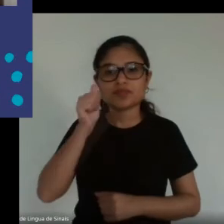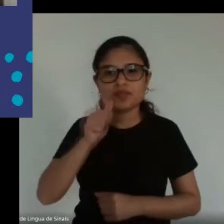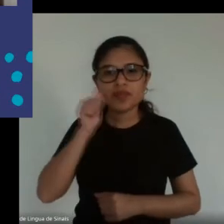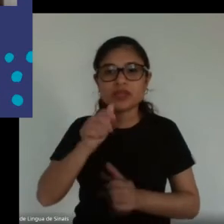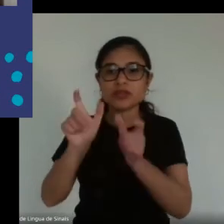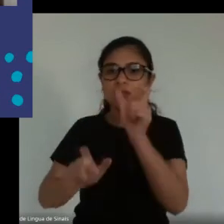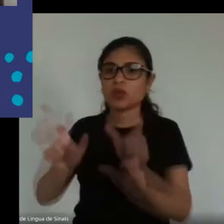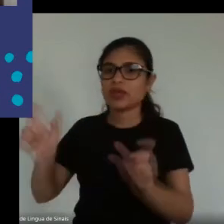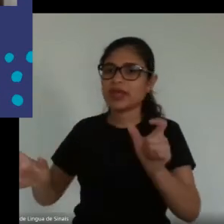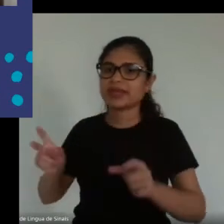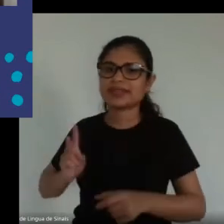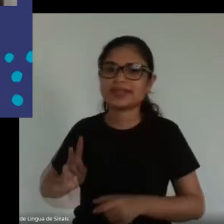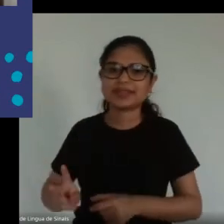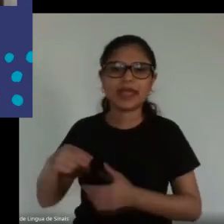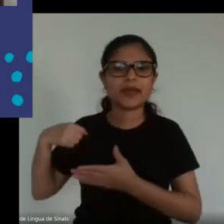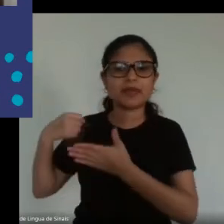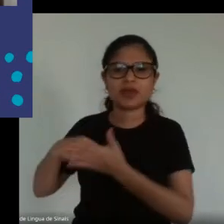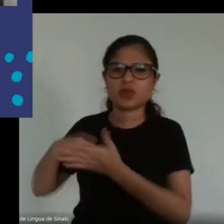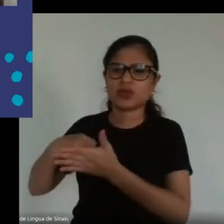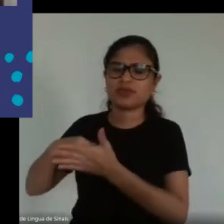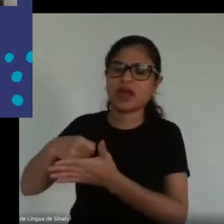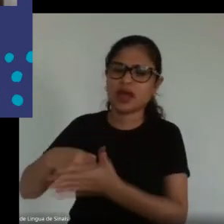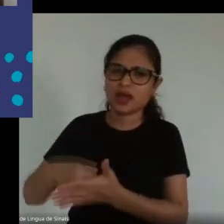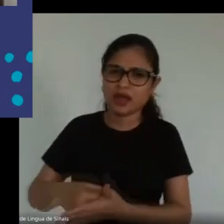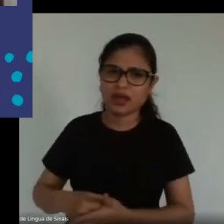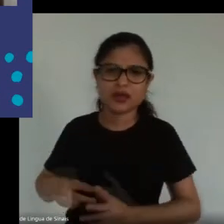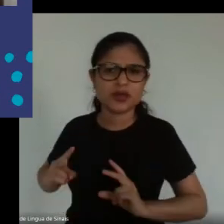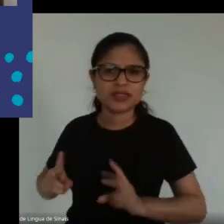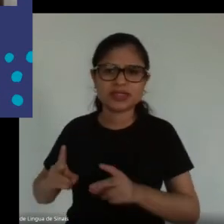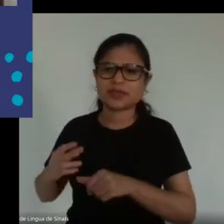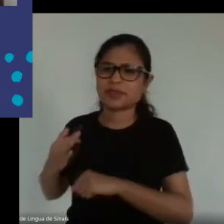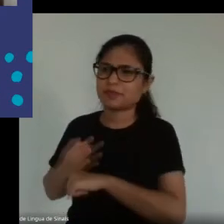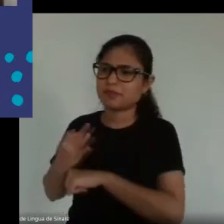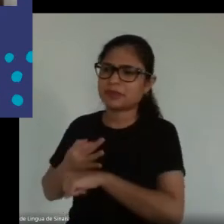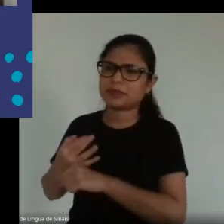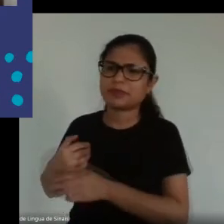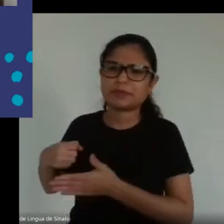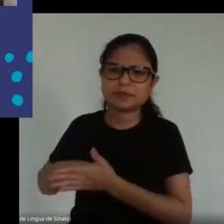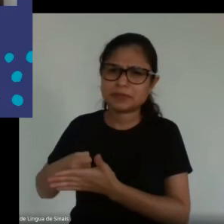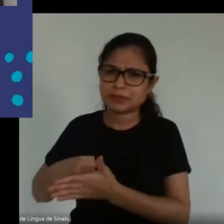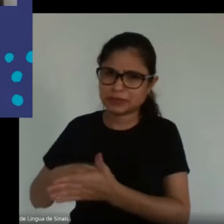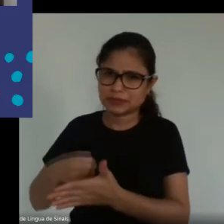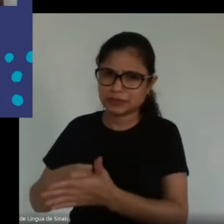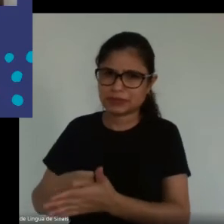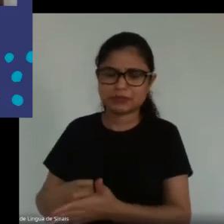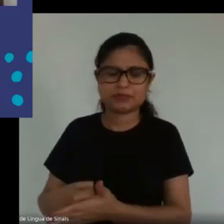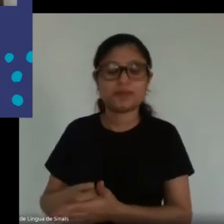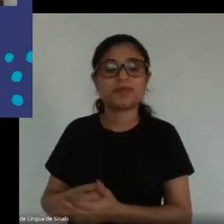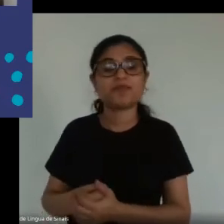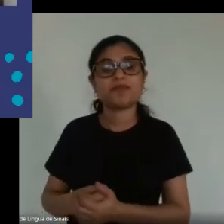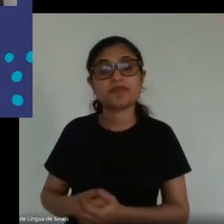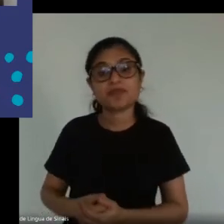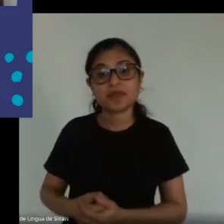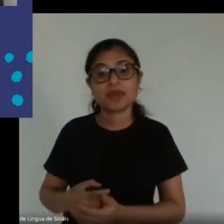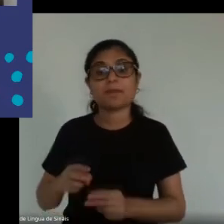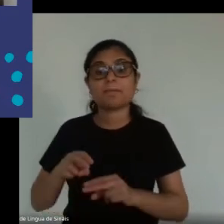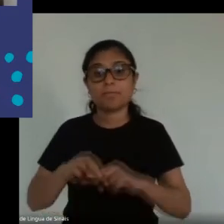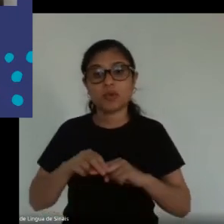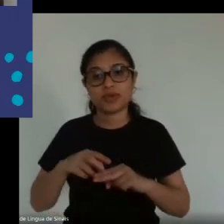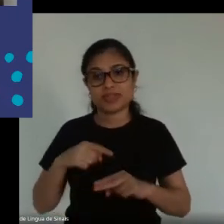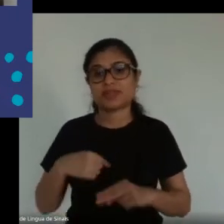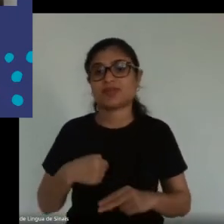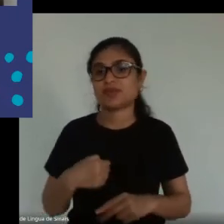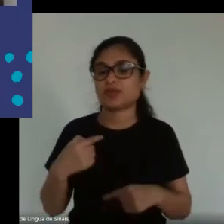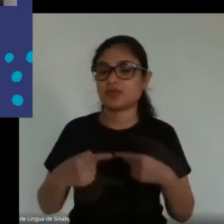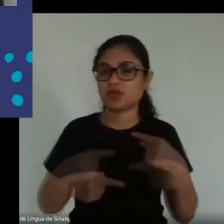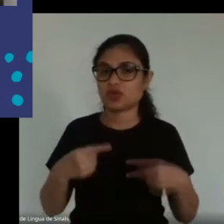sempre lutaram e sempre resistiram. Nada veio de graça para a gente. E é por isso que eu discuto bastante no campo marxista